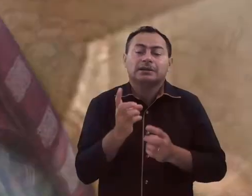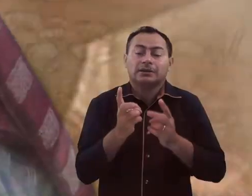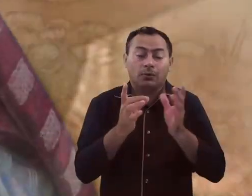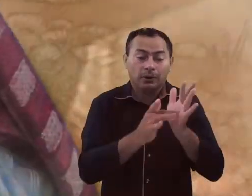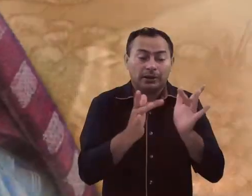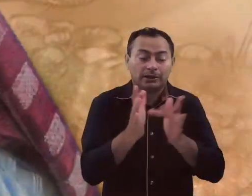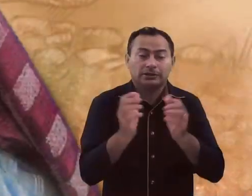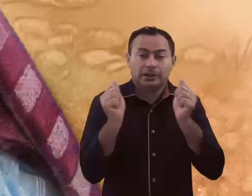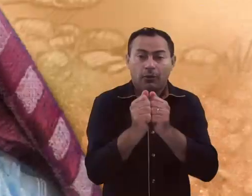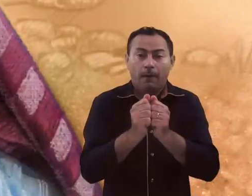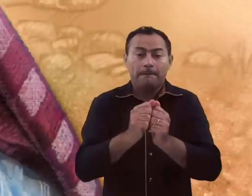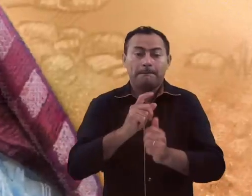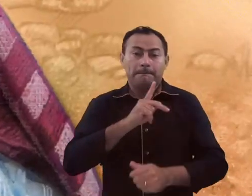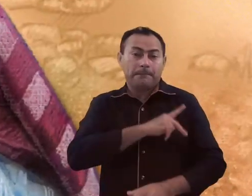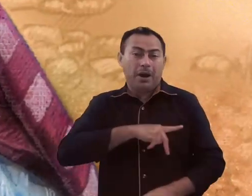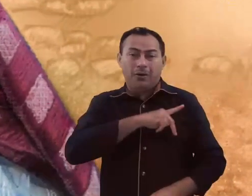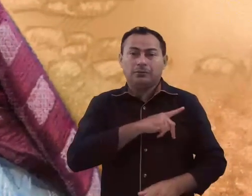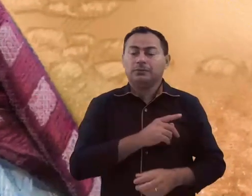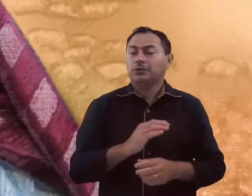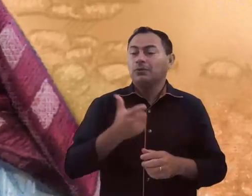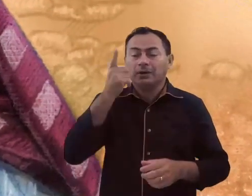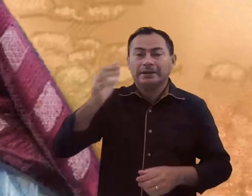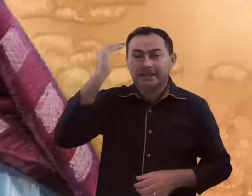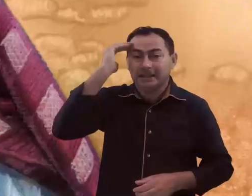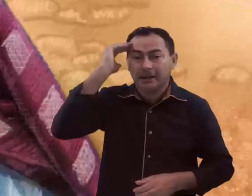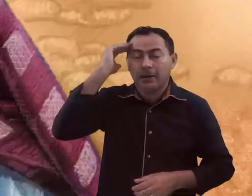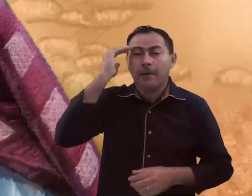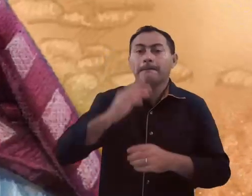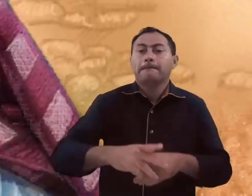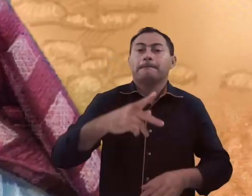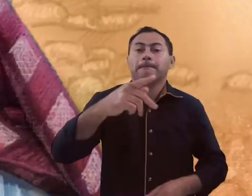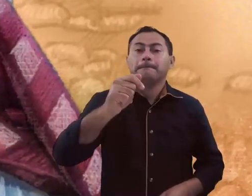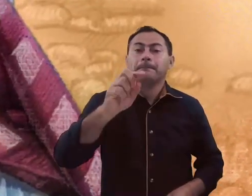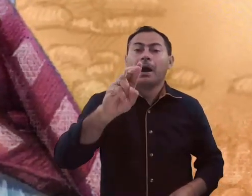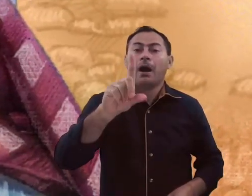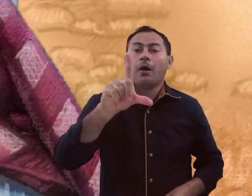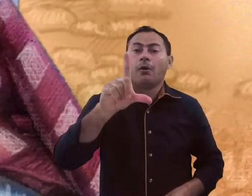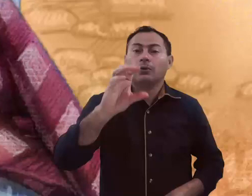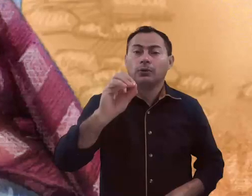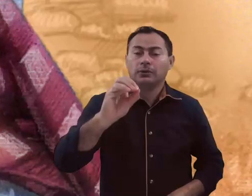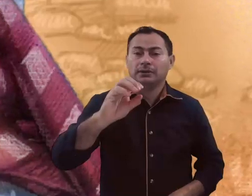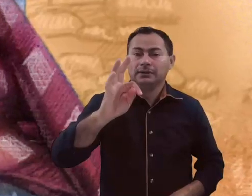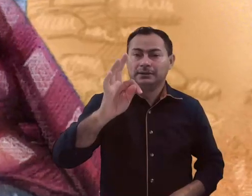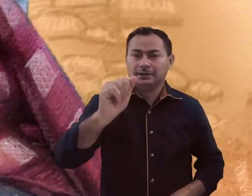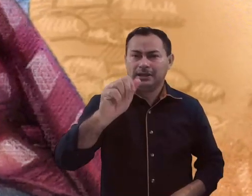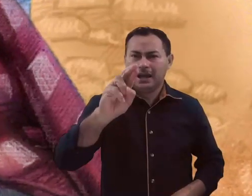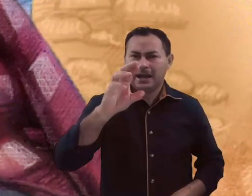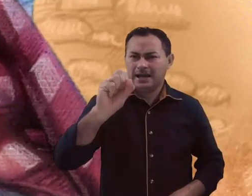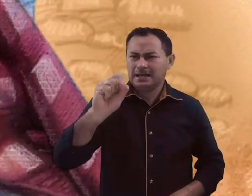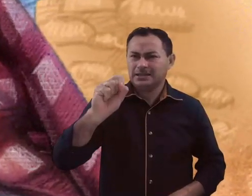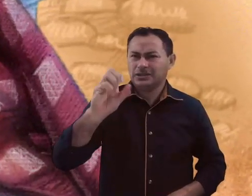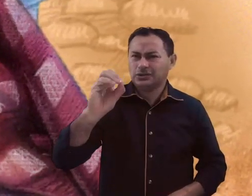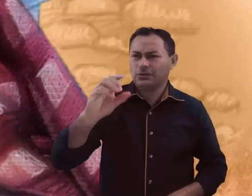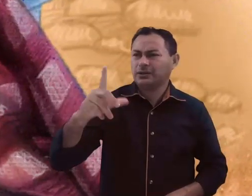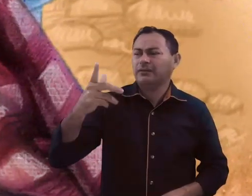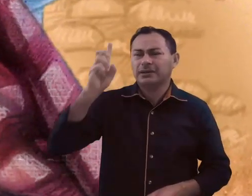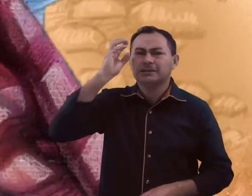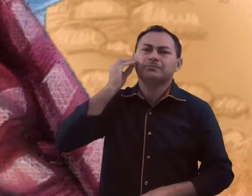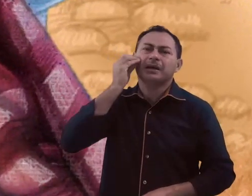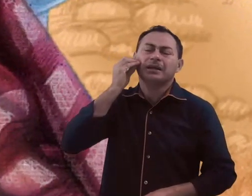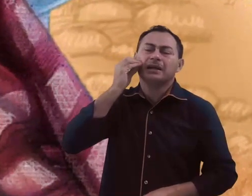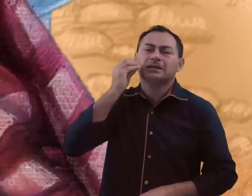como Paulo teve. Não conseguimos entender este homem, Paulo de Tarso, sem considerarmos as experiências que